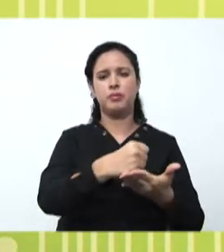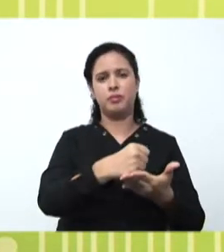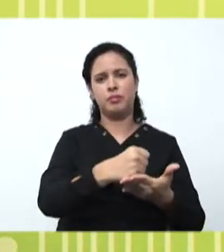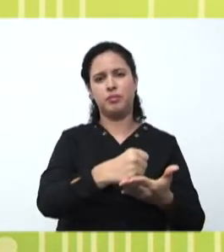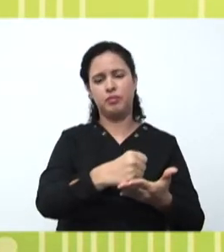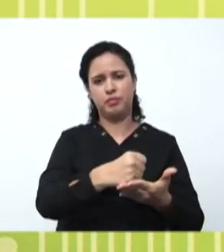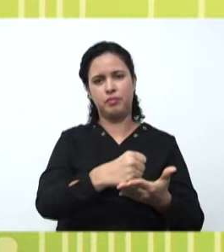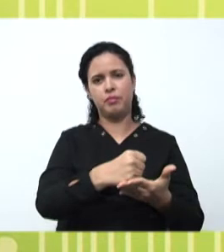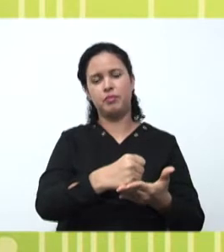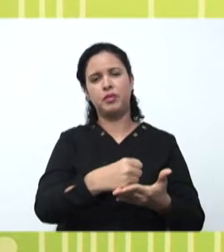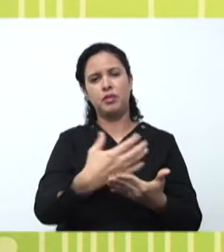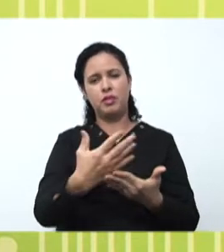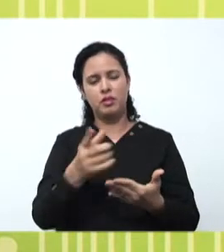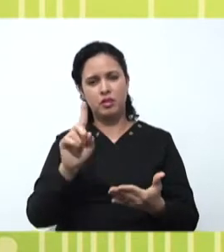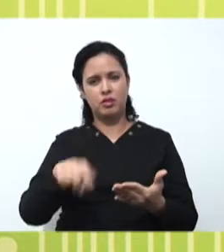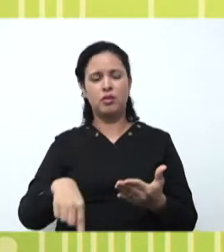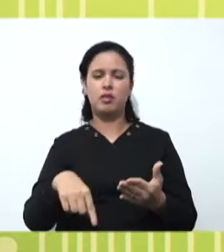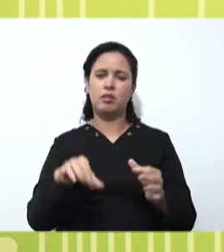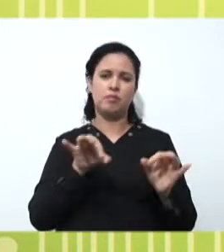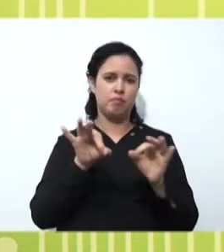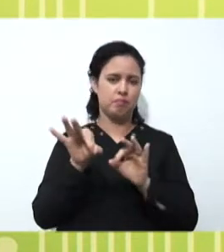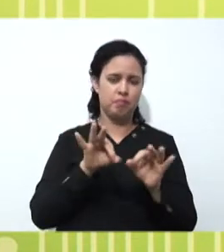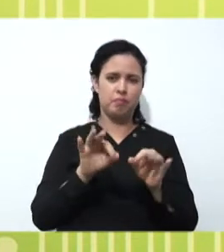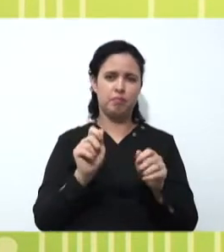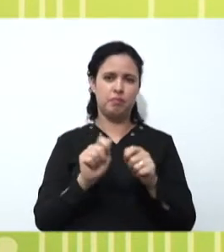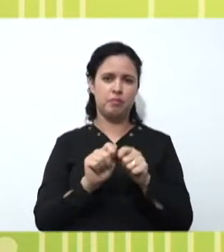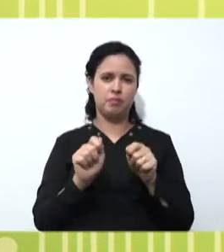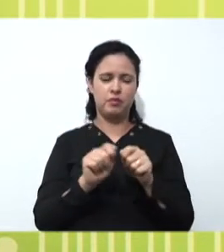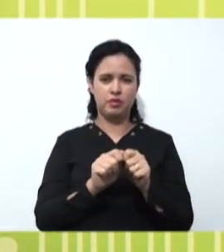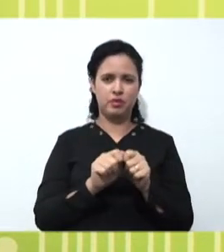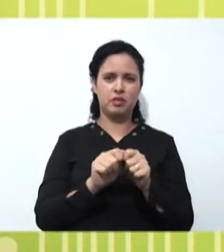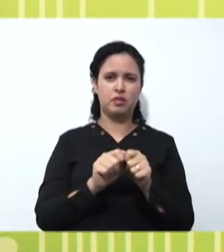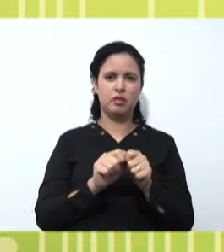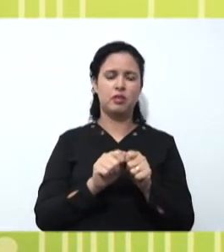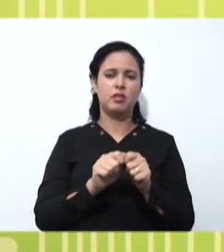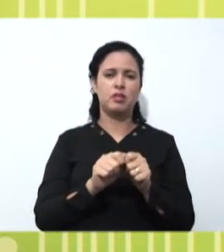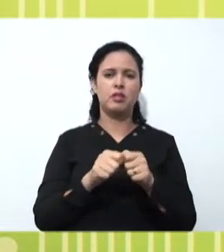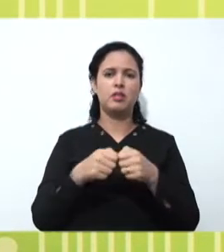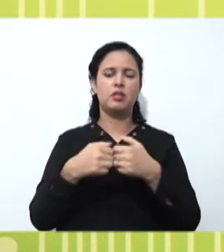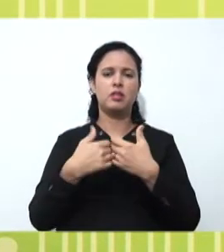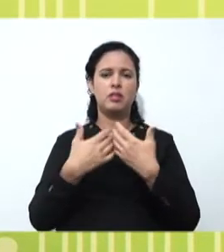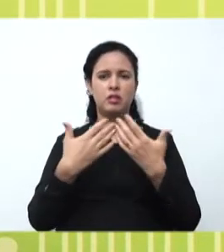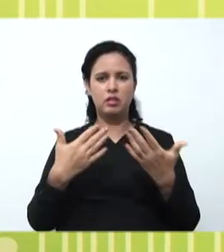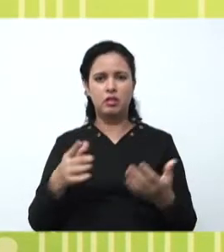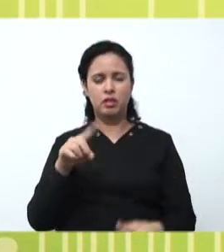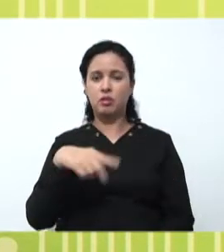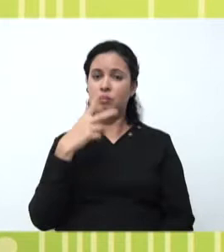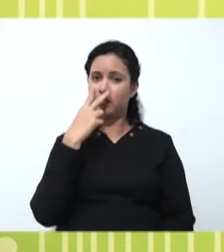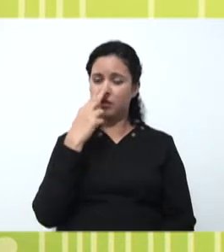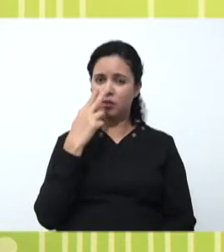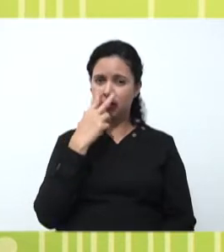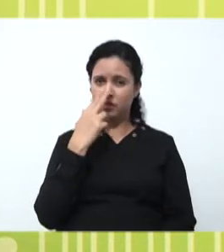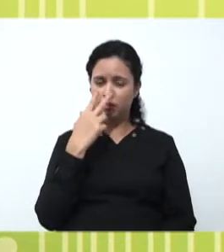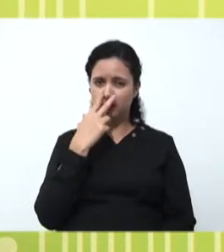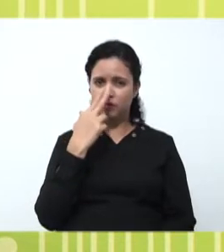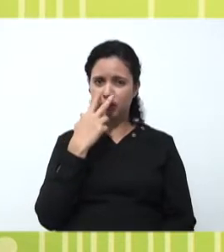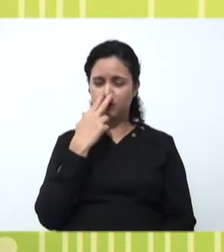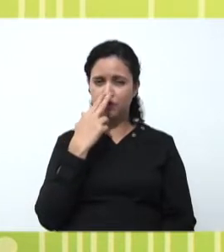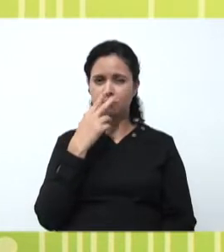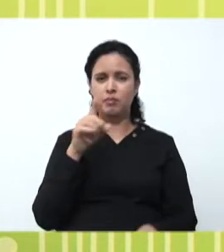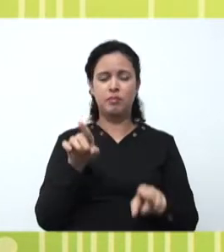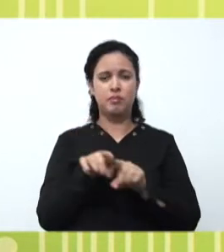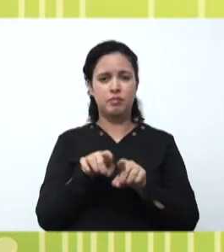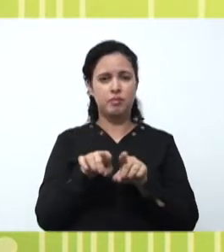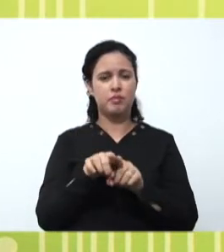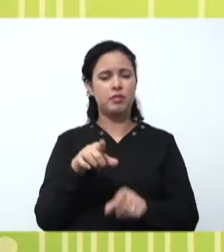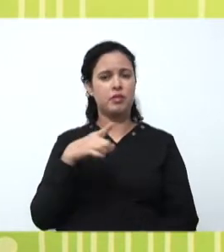que vocês produzam, plantem ou façam, né? Então, são coisas muito parecidas e também tem bastante